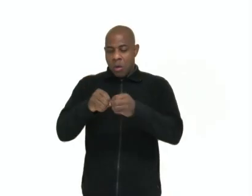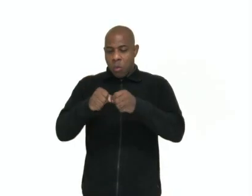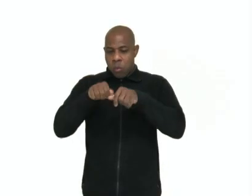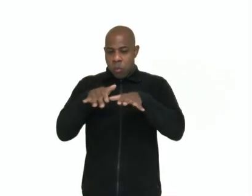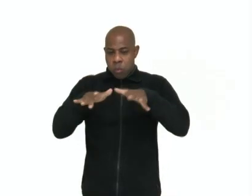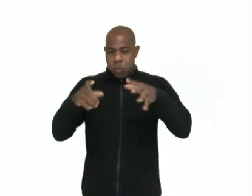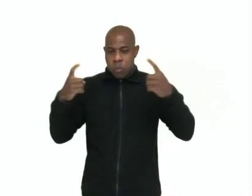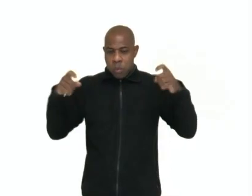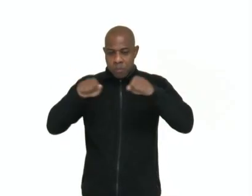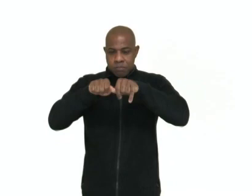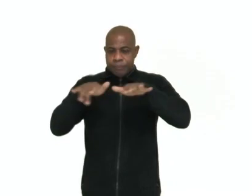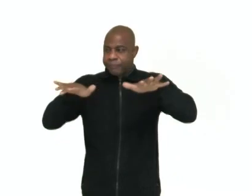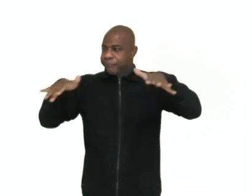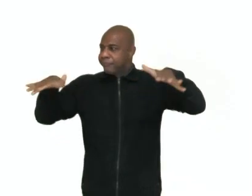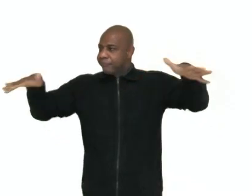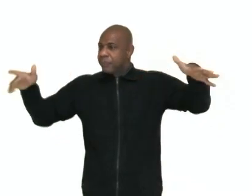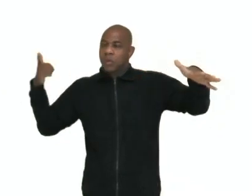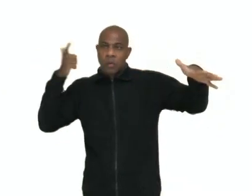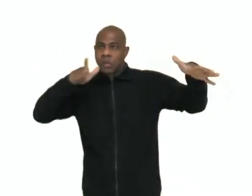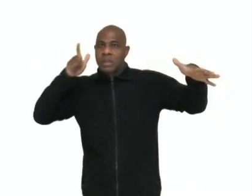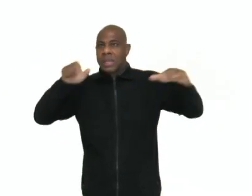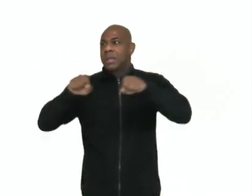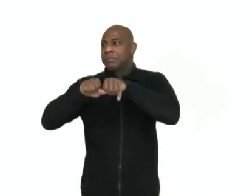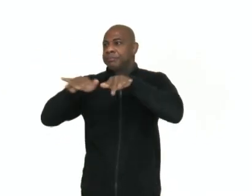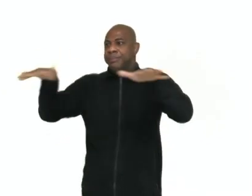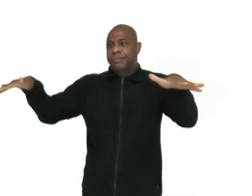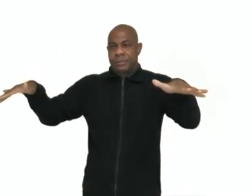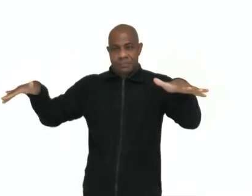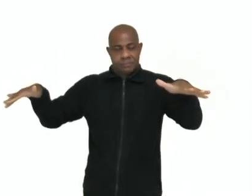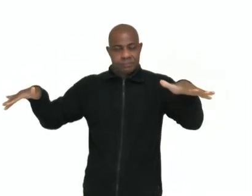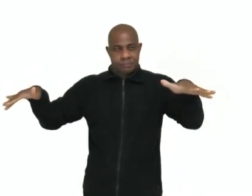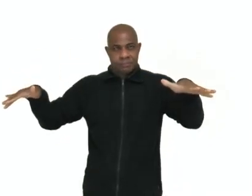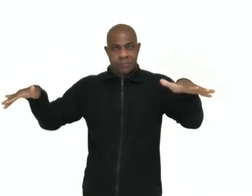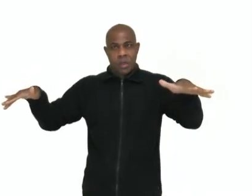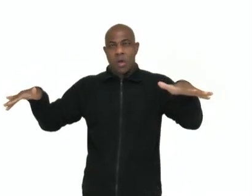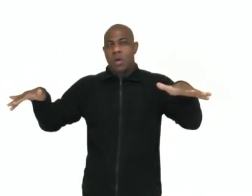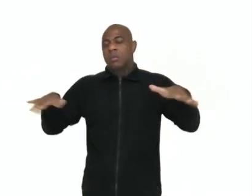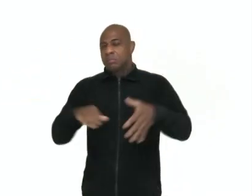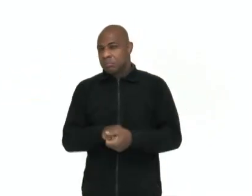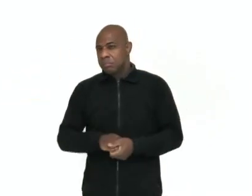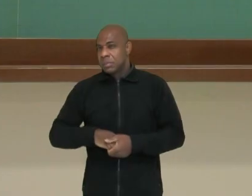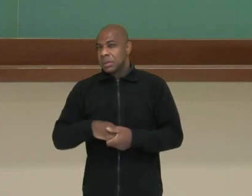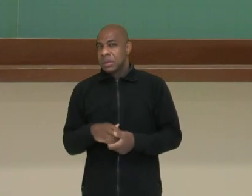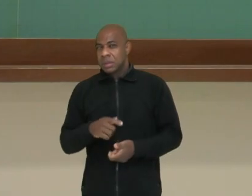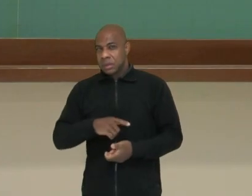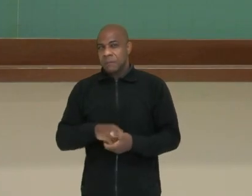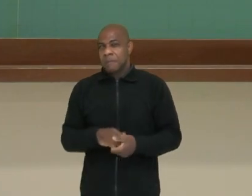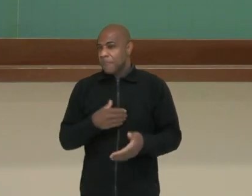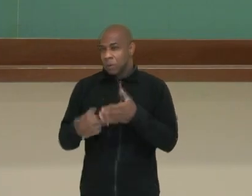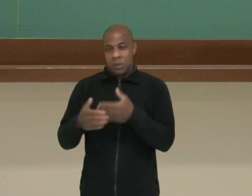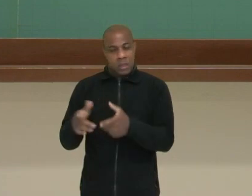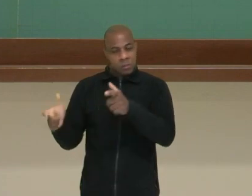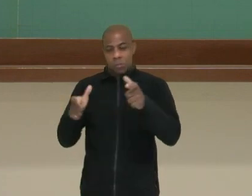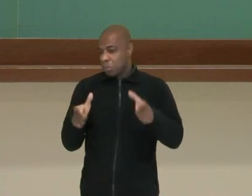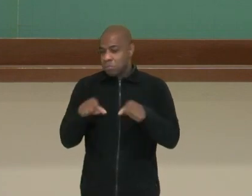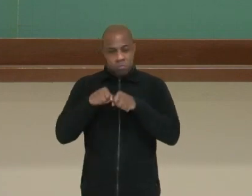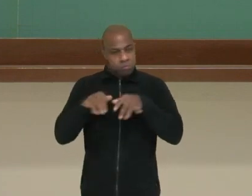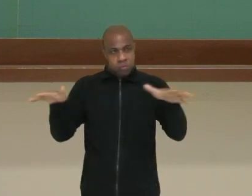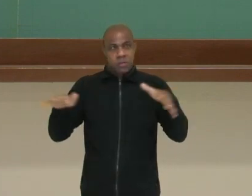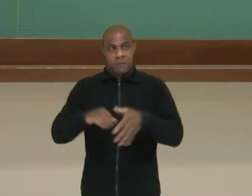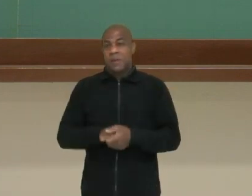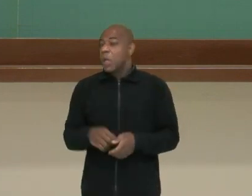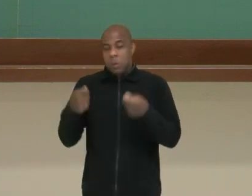se propagar no vácuo. Uma onda eletromagnética, ela se propaga em qualquer meio, inclusive no vácuo. Então, ela